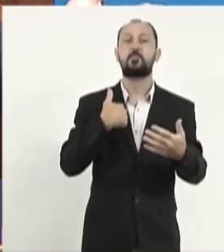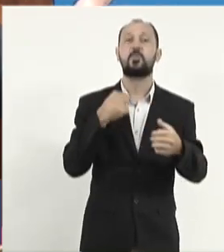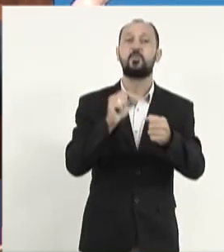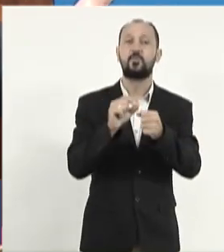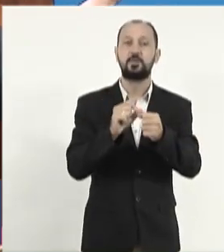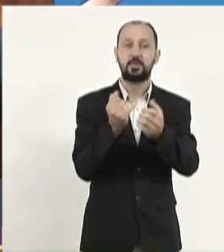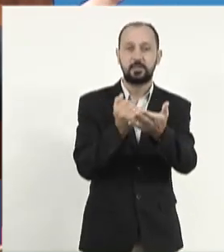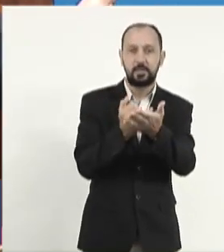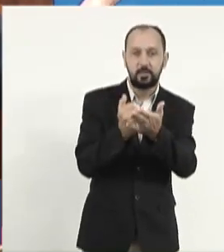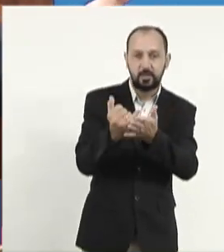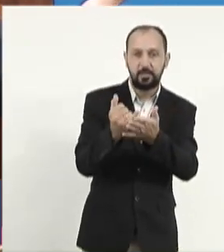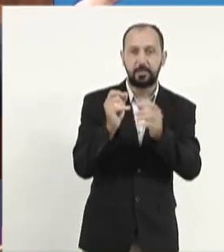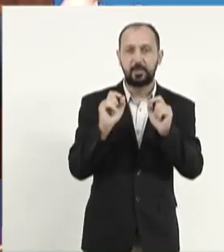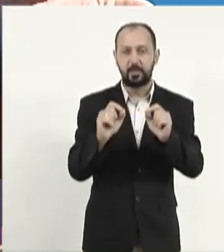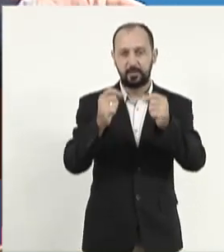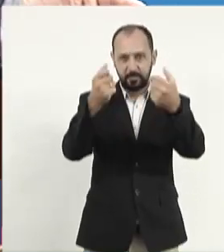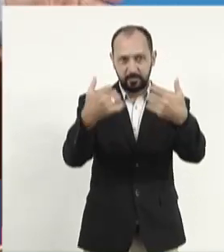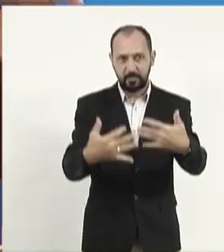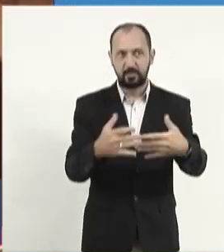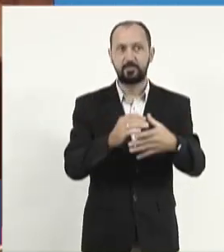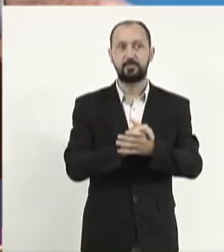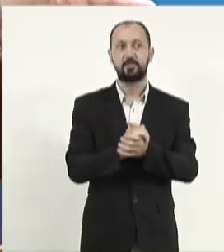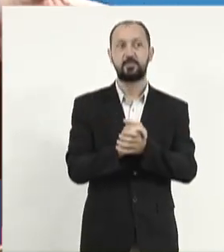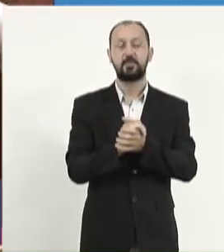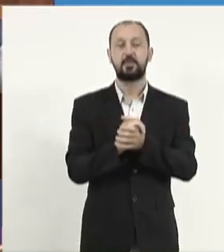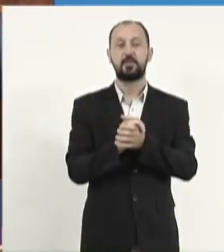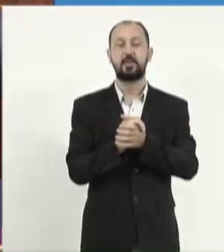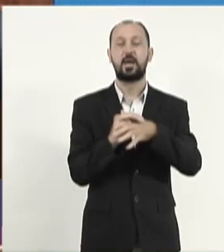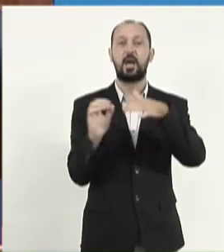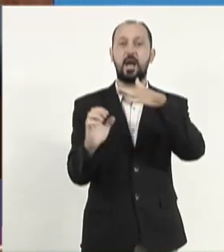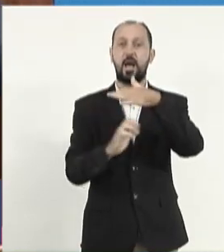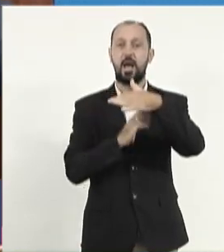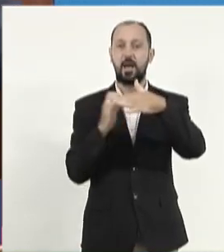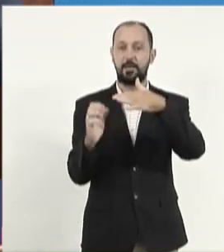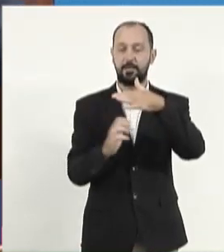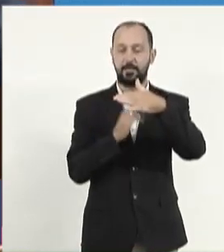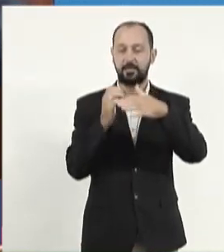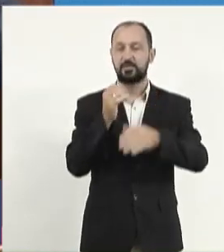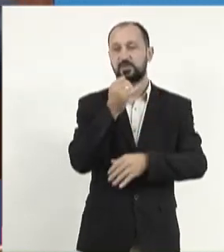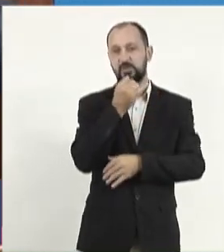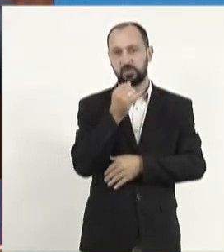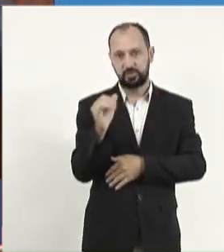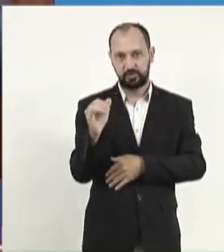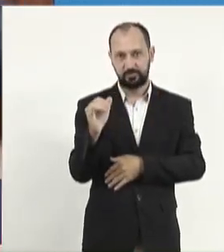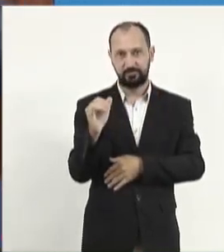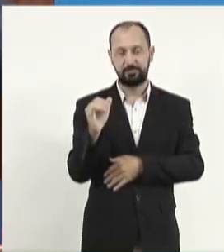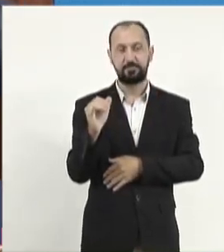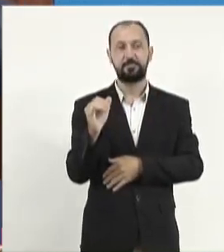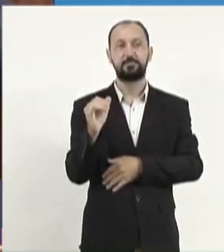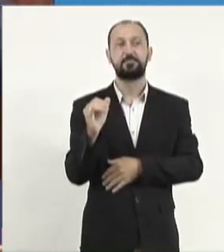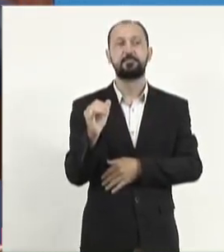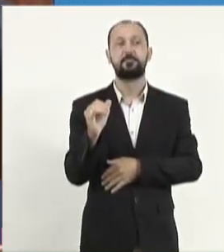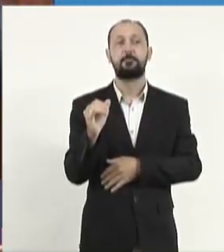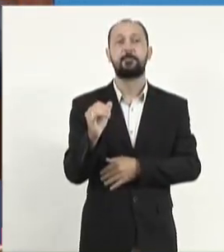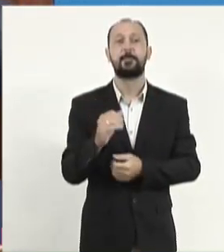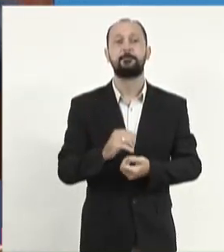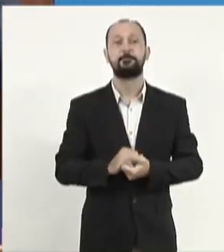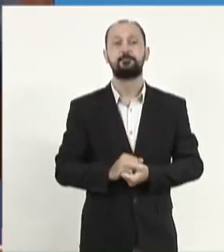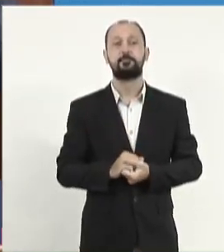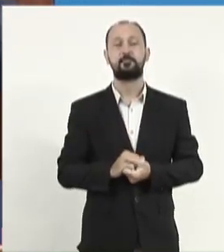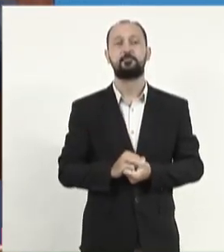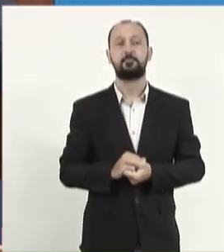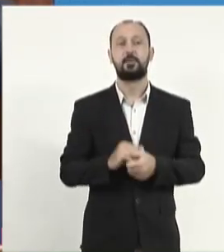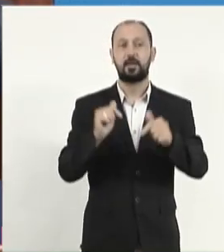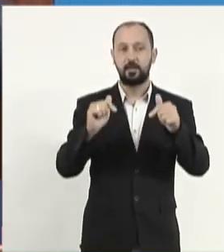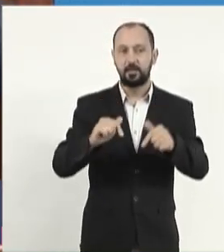essa introdução aqui para dizer que a concessionária de serviço público de energia elétrica